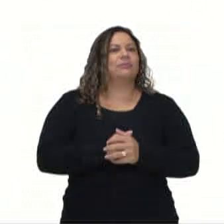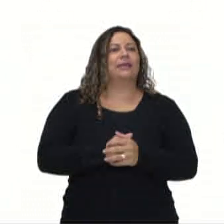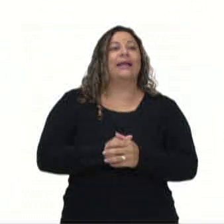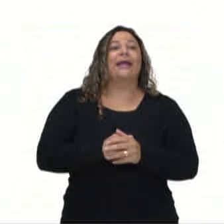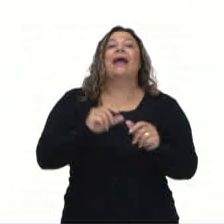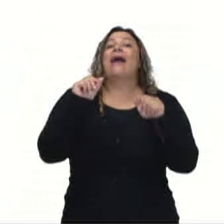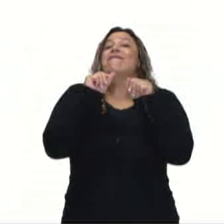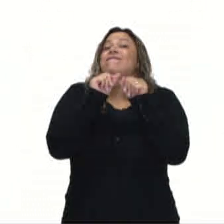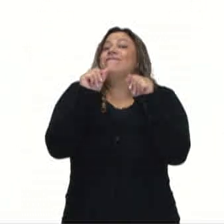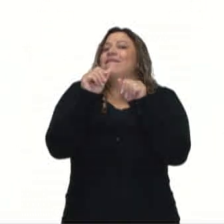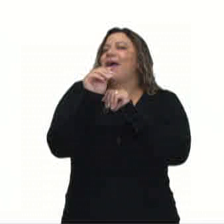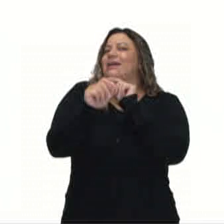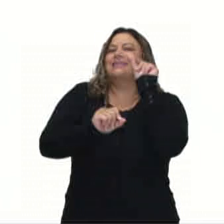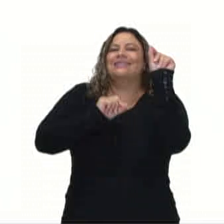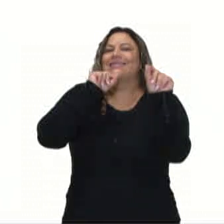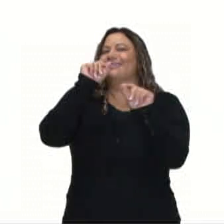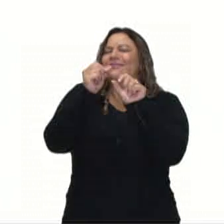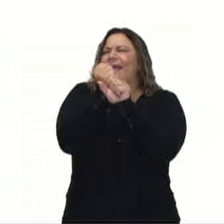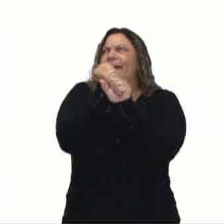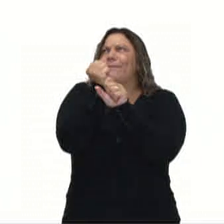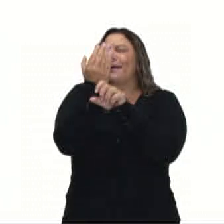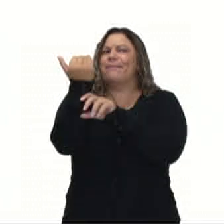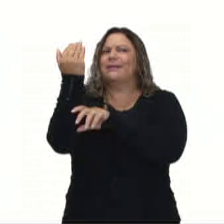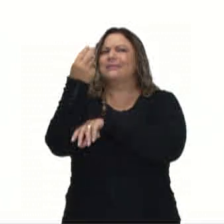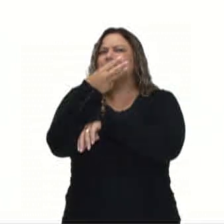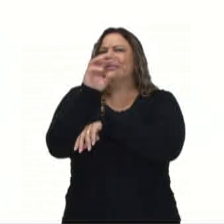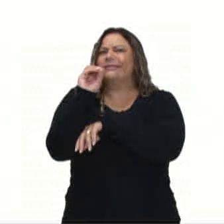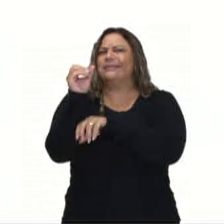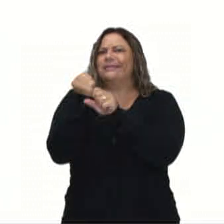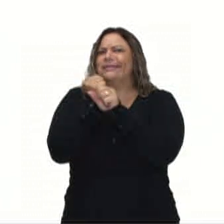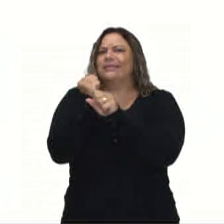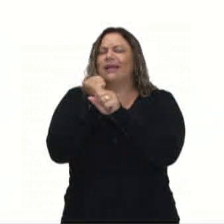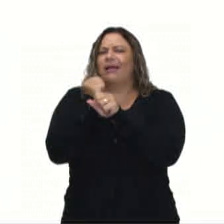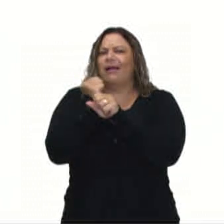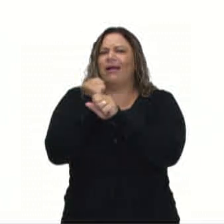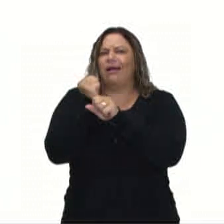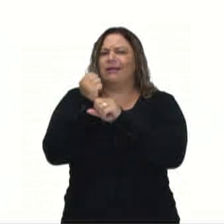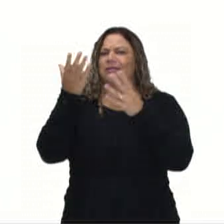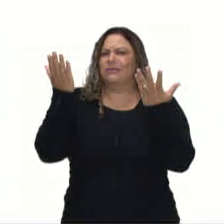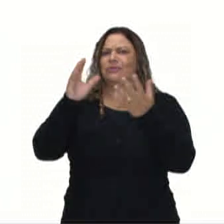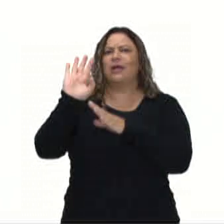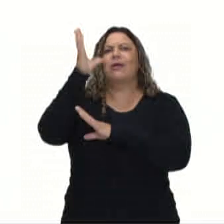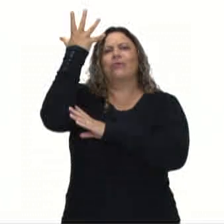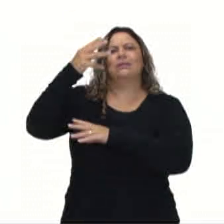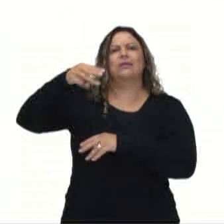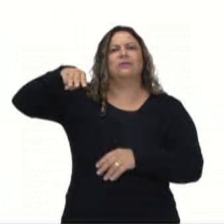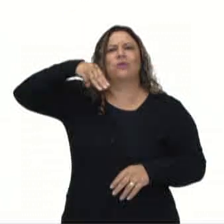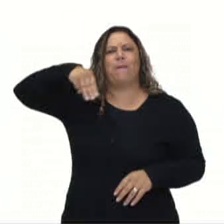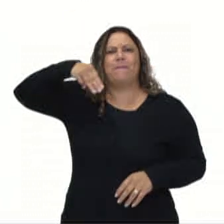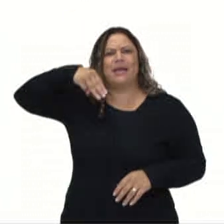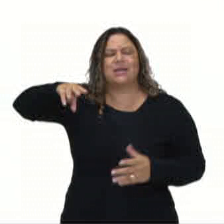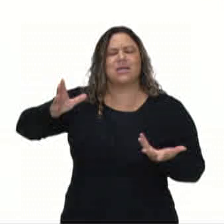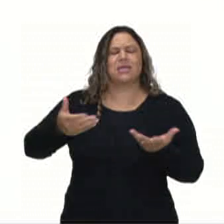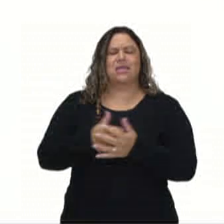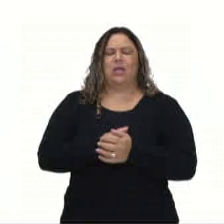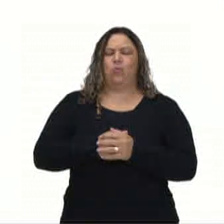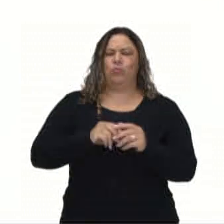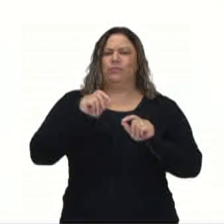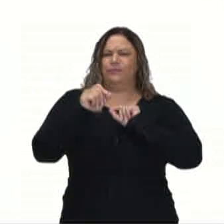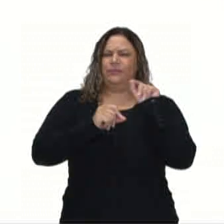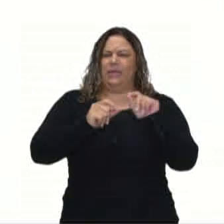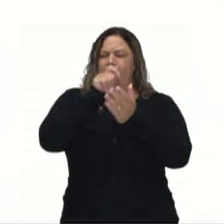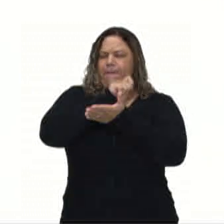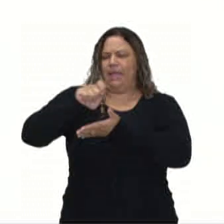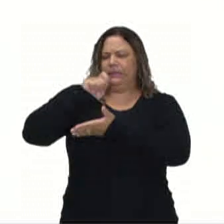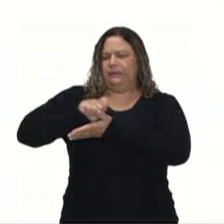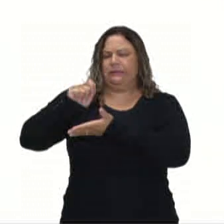fazem, que há uns 30 anos ou mais se agitou no Maranhão, a terra em que os gramáticos mais